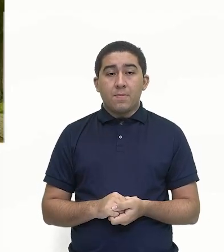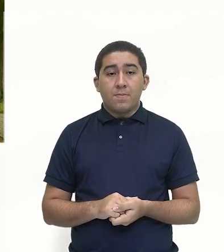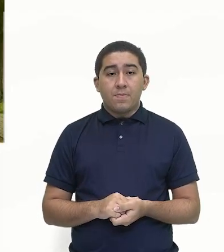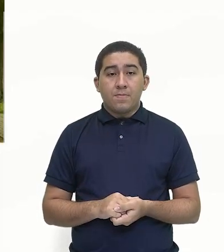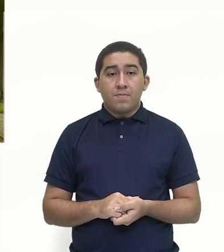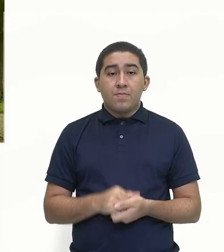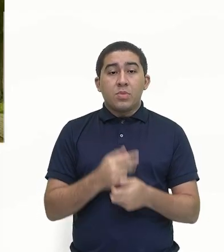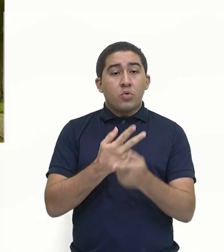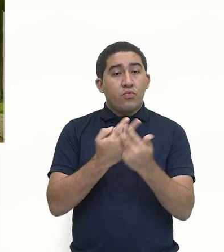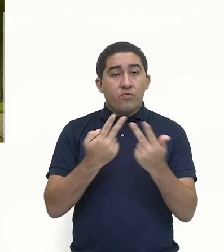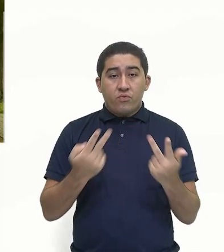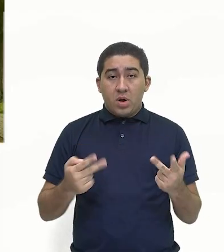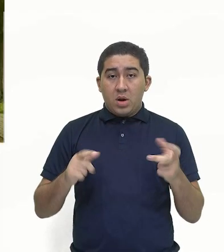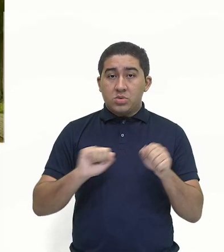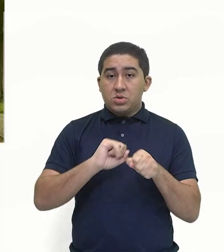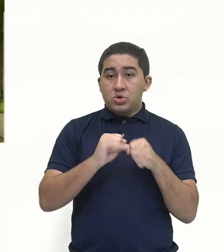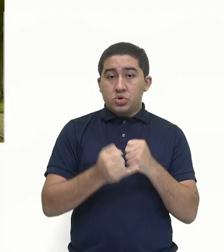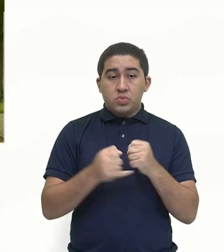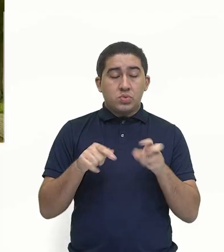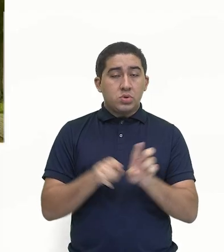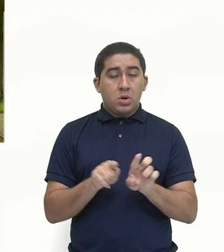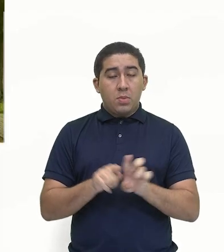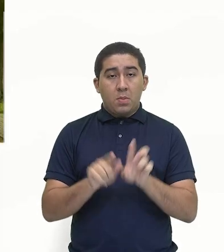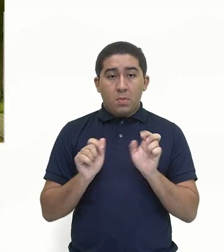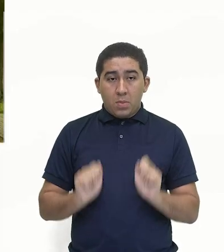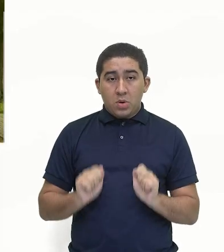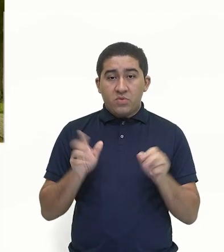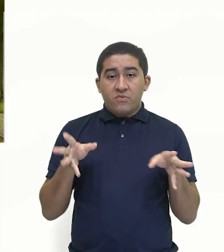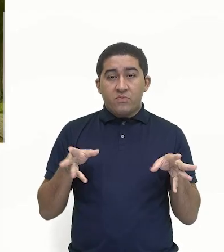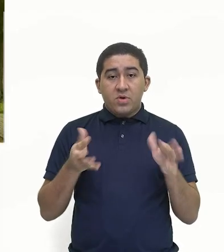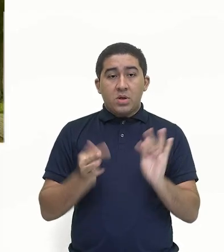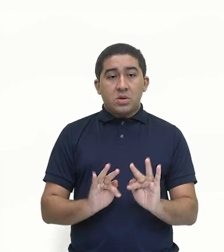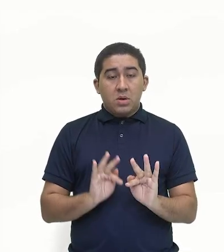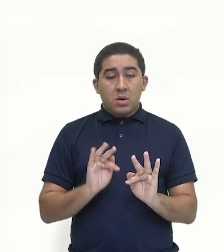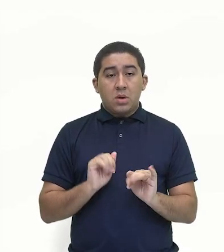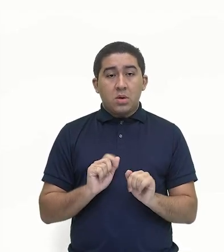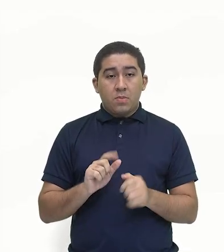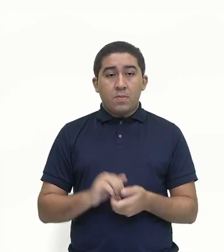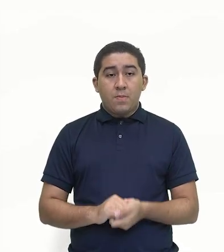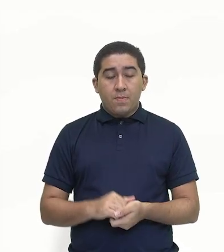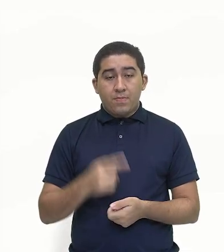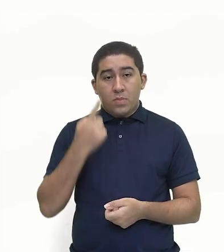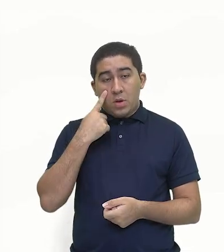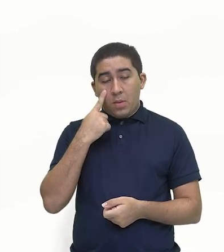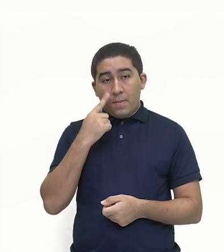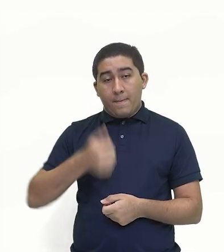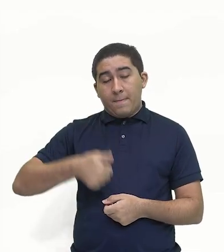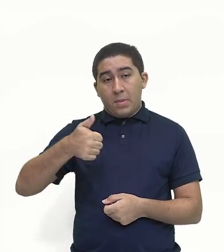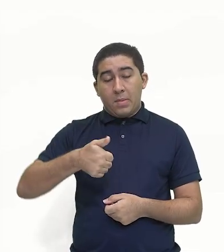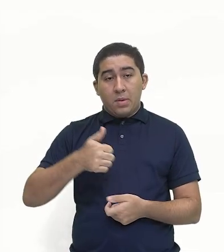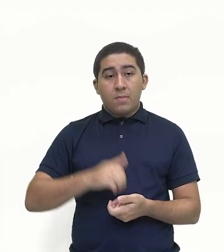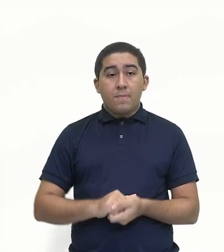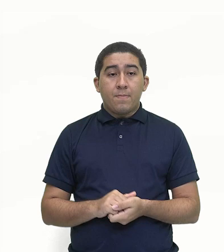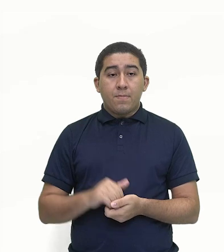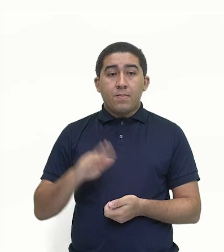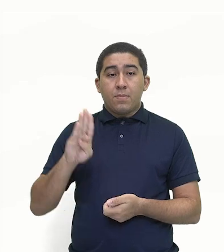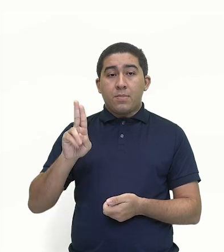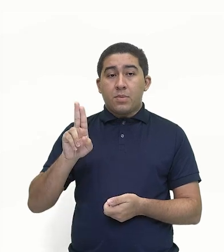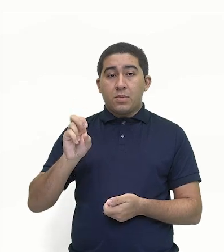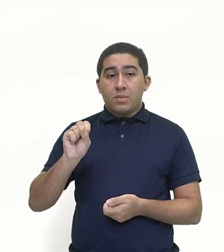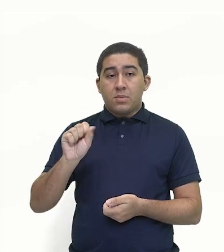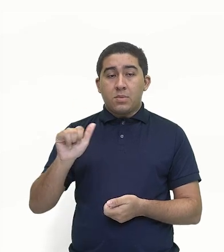temos vários adjetivos que terminam em consoante Y. Primeiro,